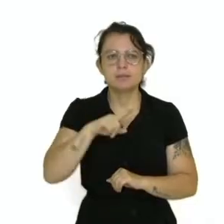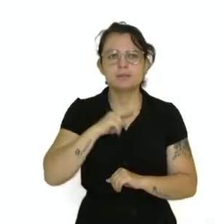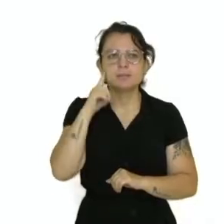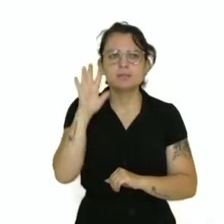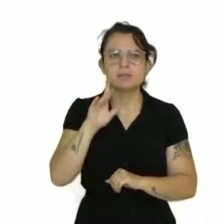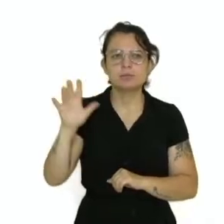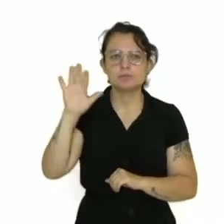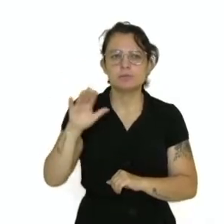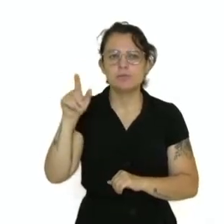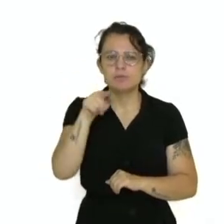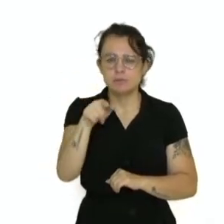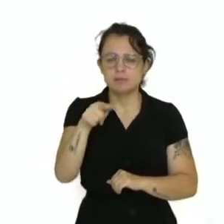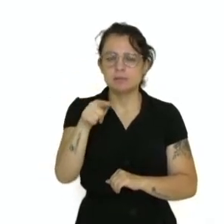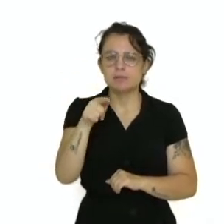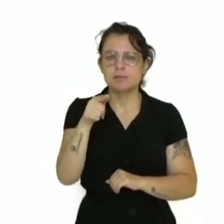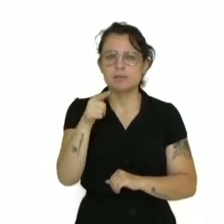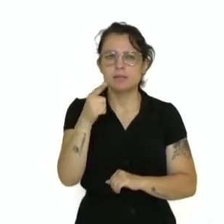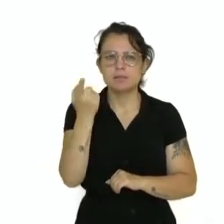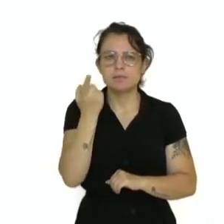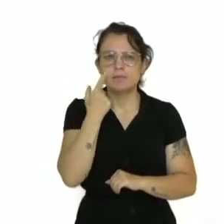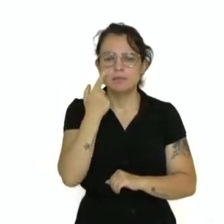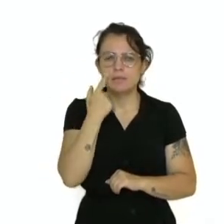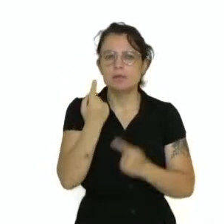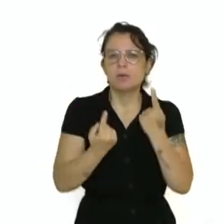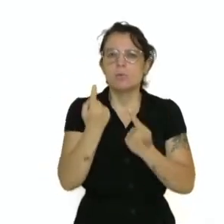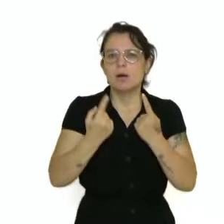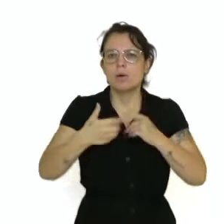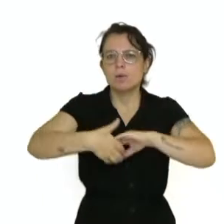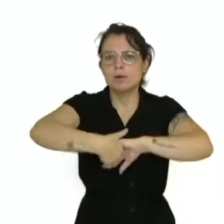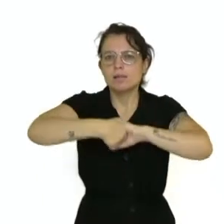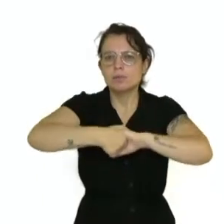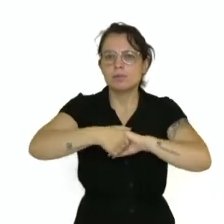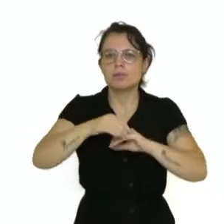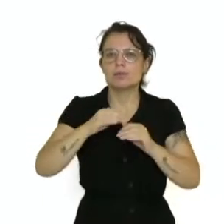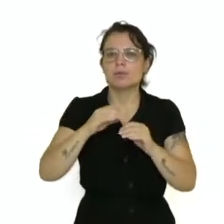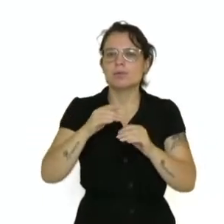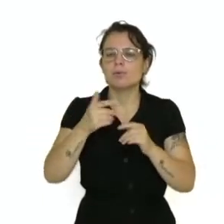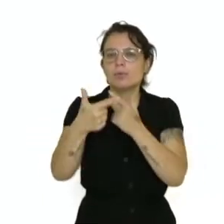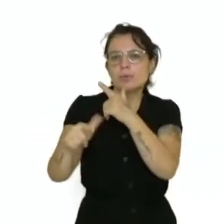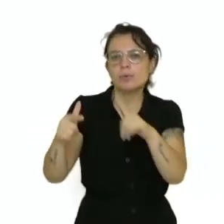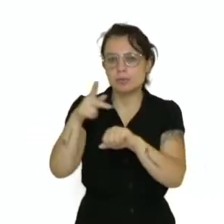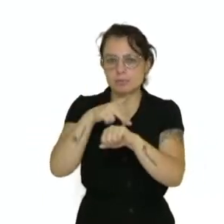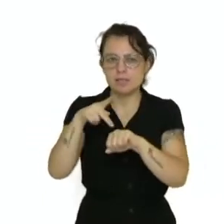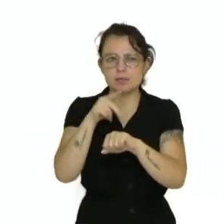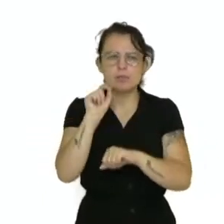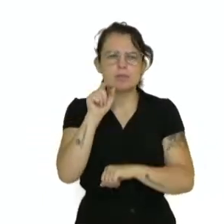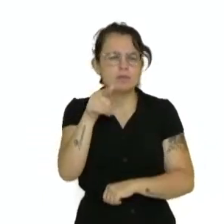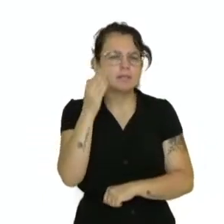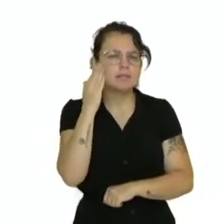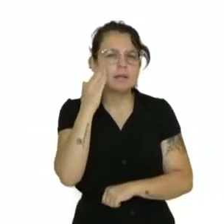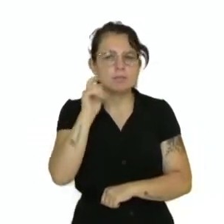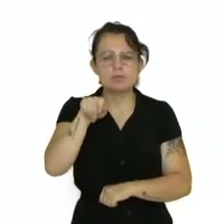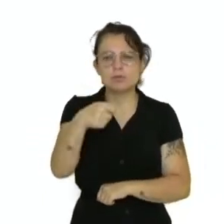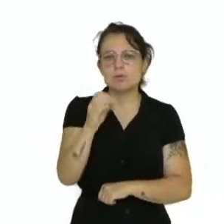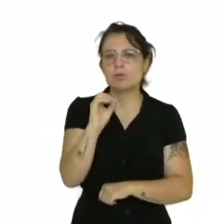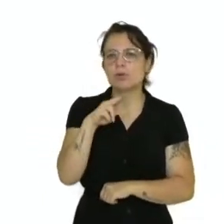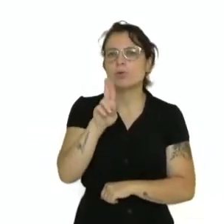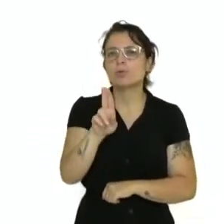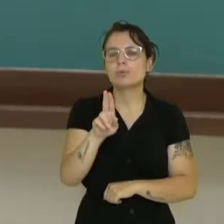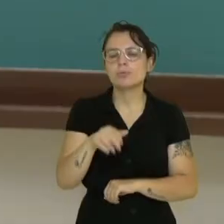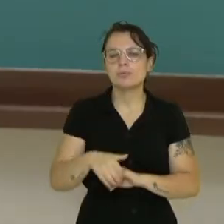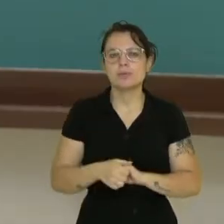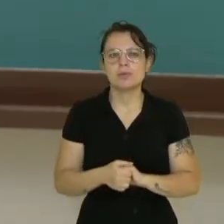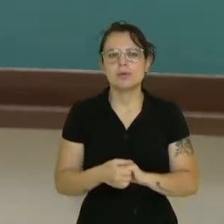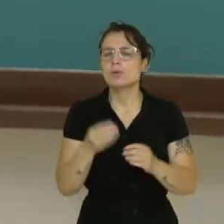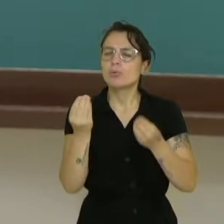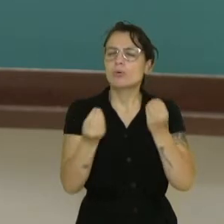juntos. Vocês conseguem reconhecer os tipos de acordos existentes entre os países? O que vocês sabem sobre a ONU, afinal? Como